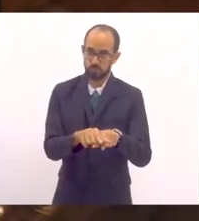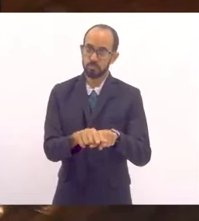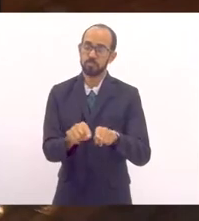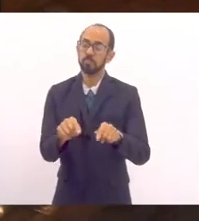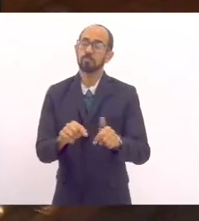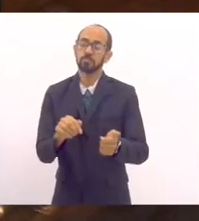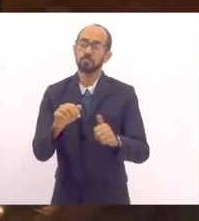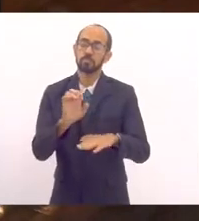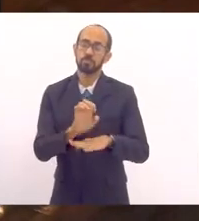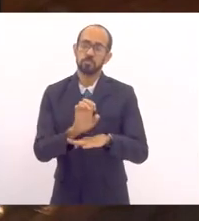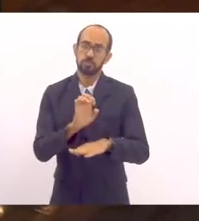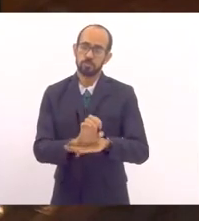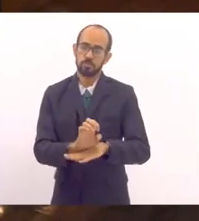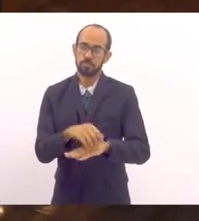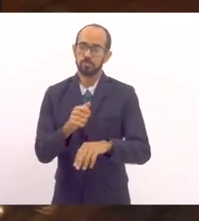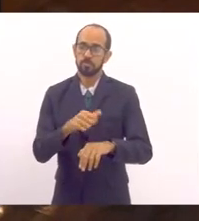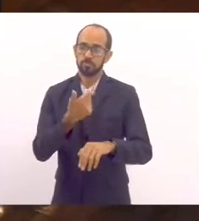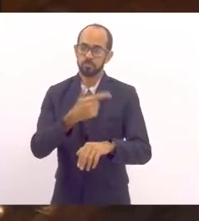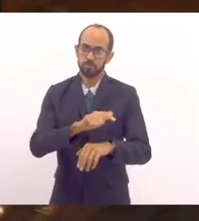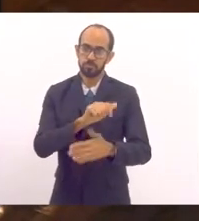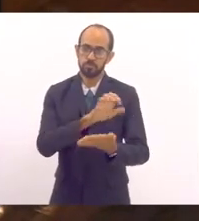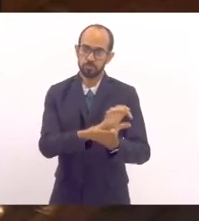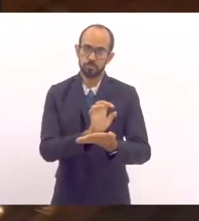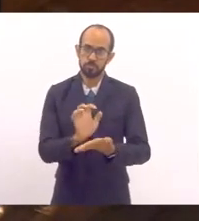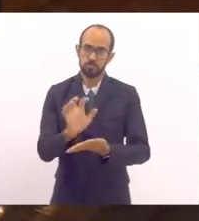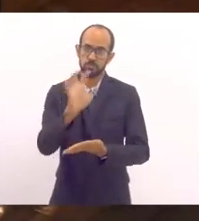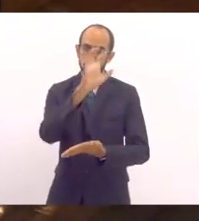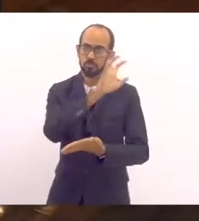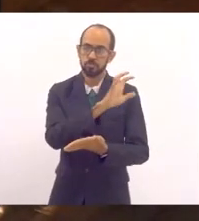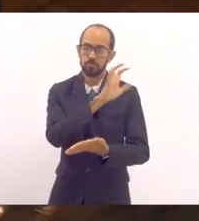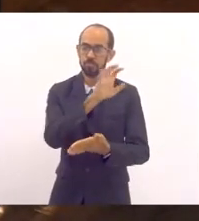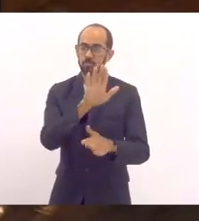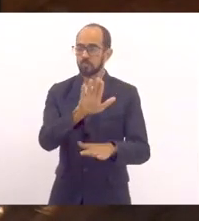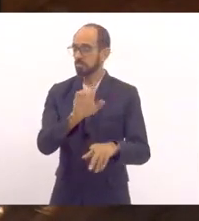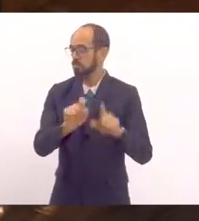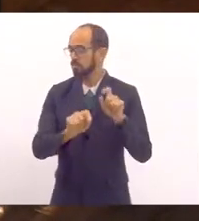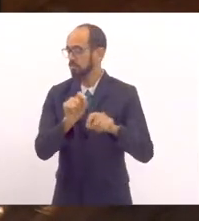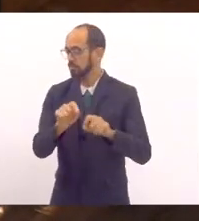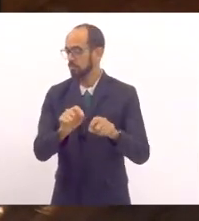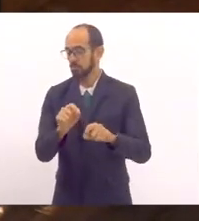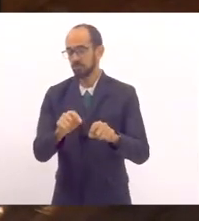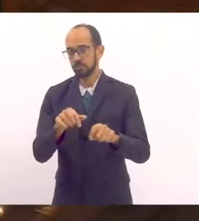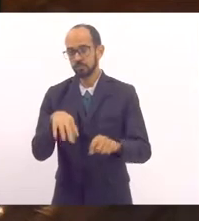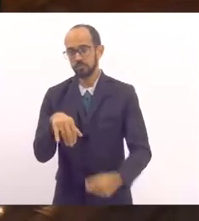da Turismo e dos outros órgãos do Estado, né, mas quem